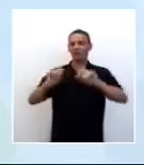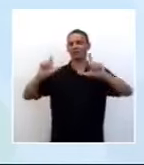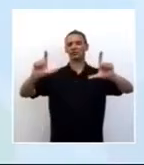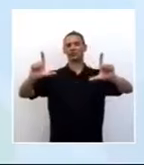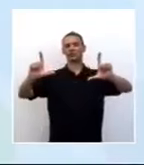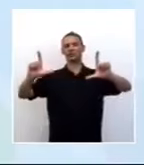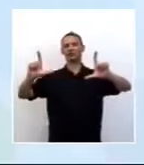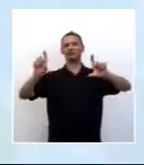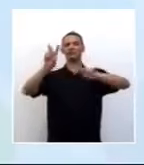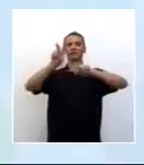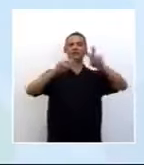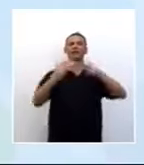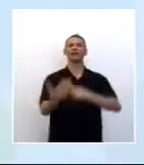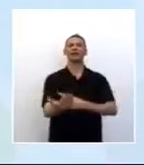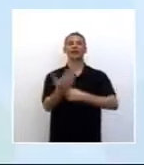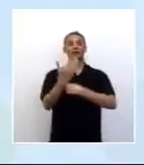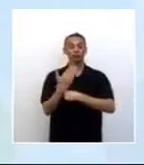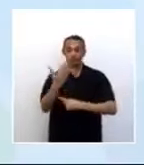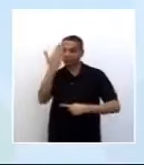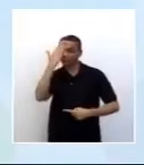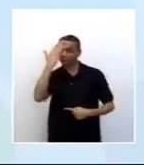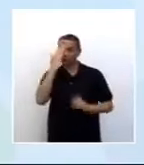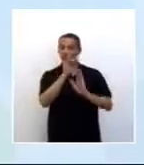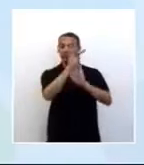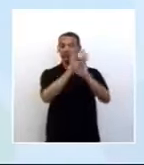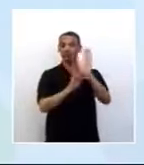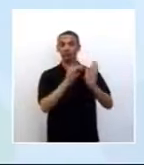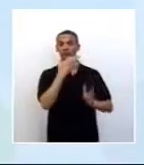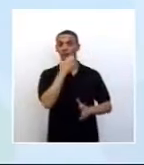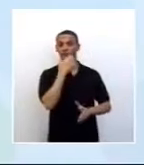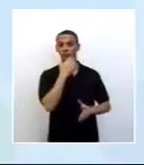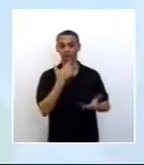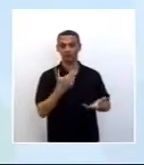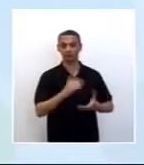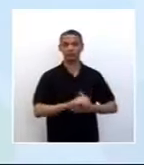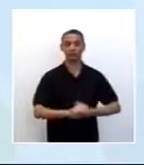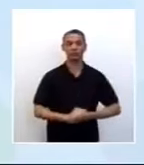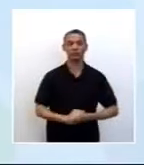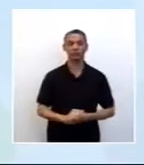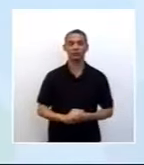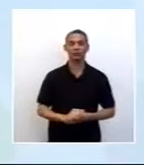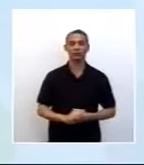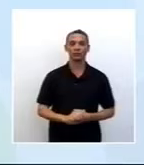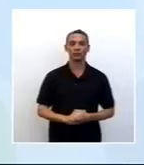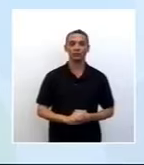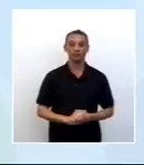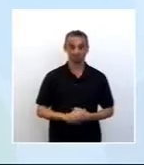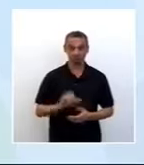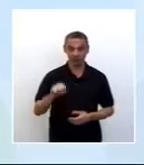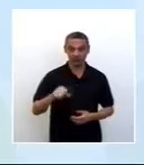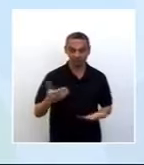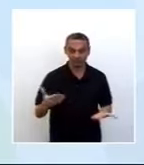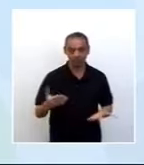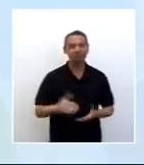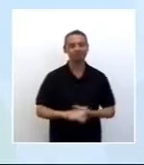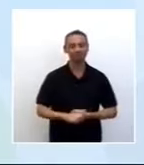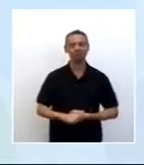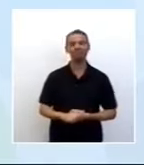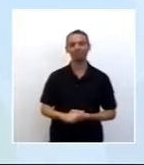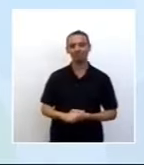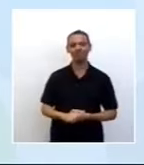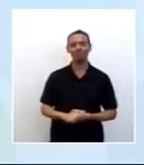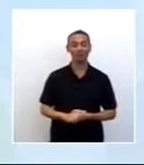pequeno desenho vai te ajudar também a entender um pouco texto quem e é isso não é isso vamos